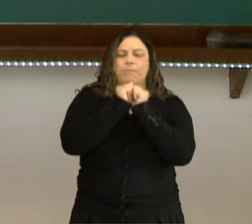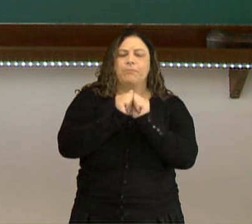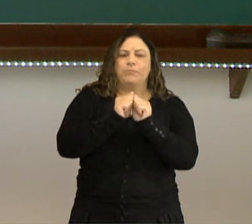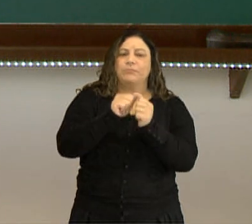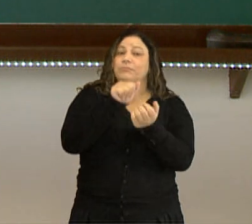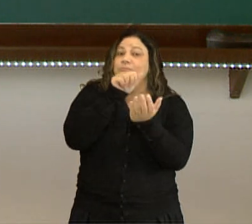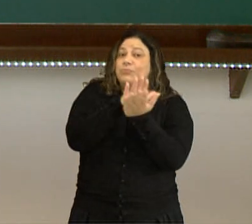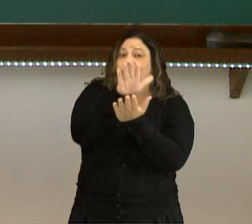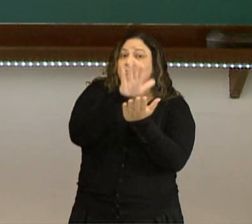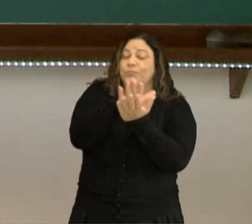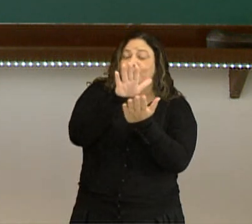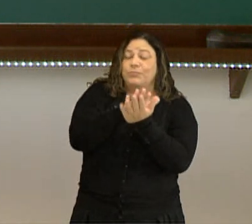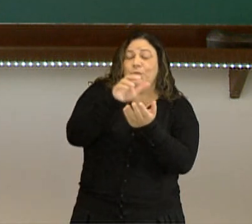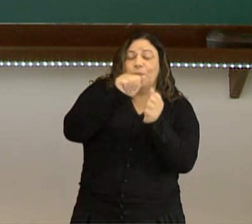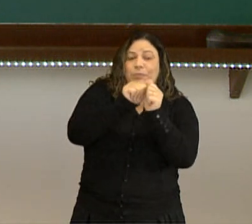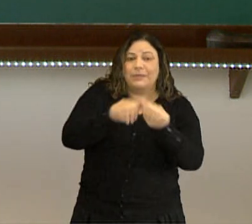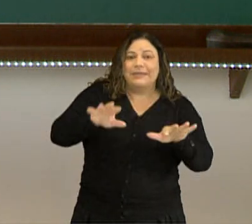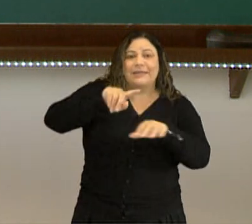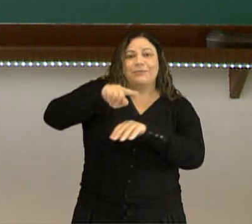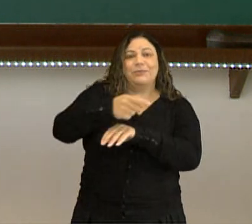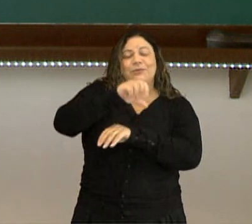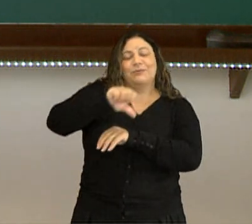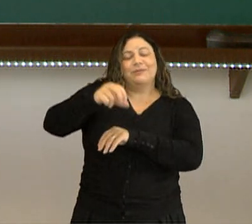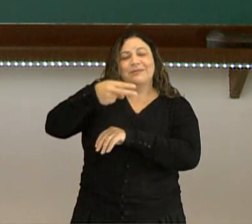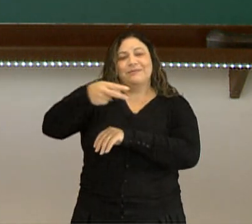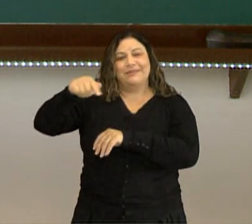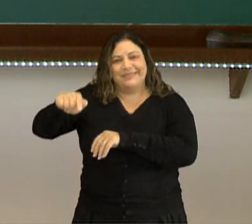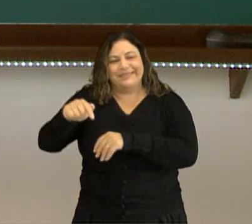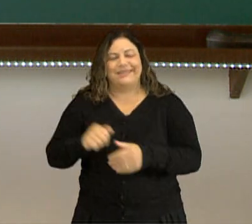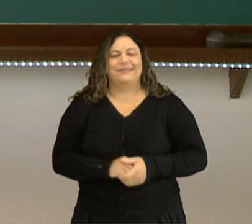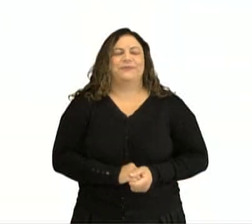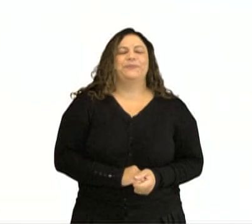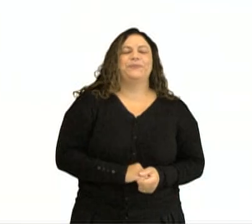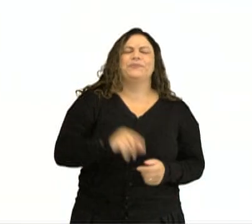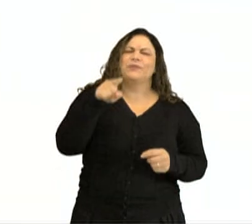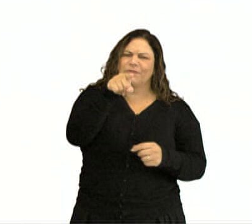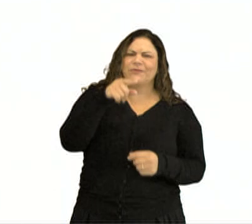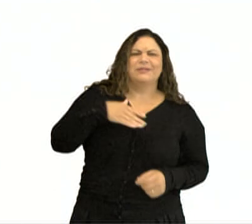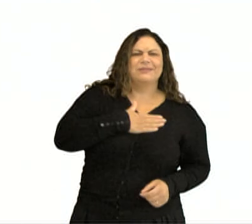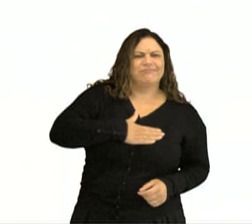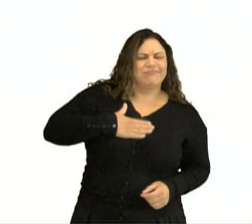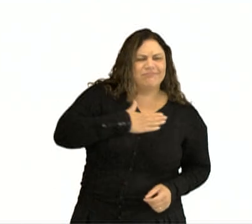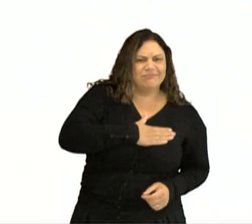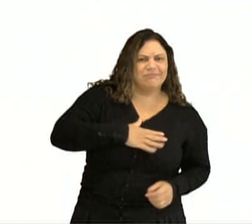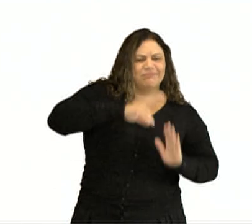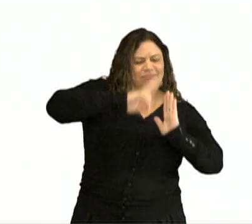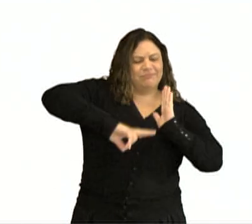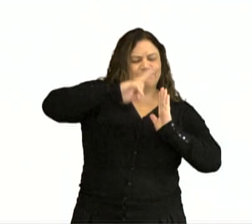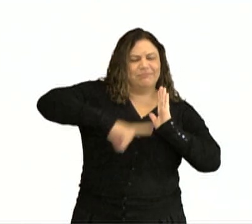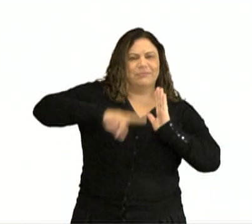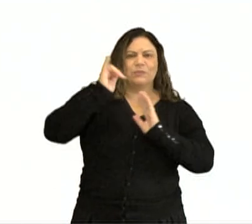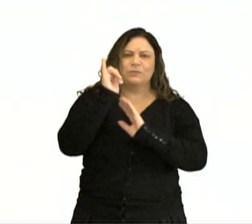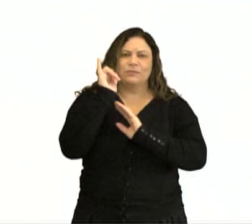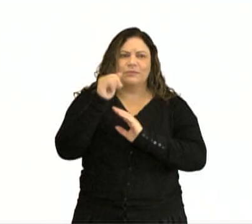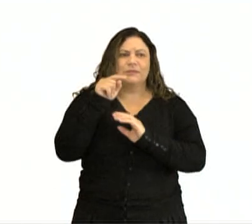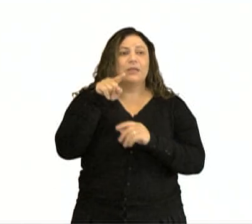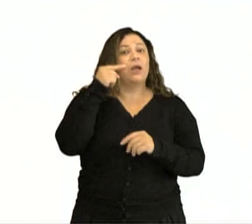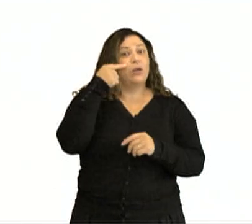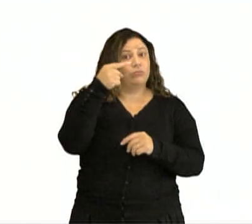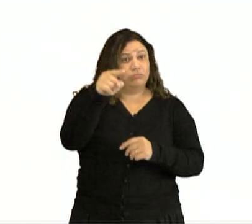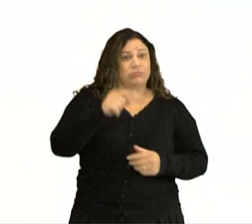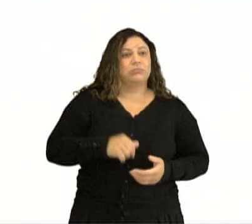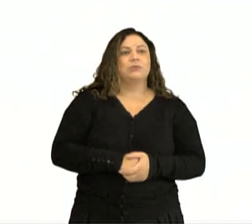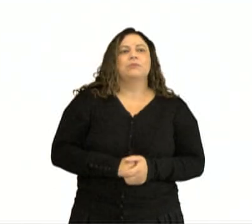1927, ok? E você gostou da leitura do conto? Então, que tal acessar o aplicativo Redação